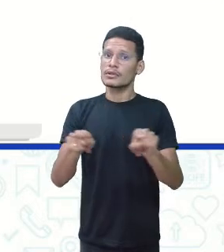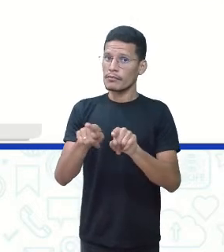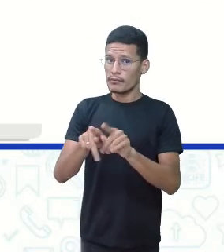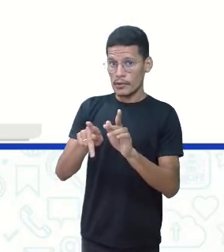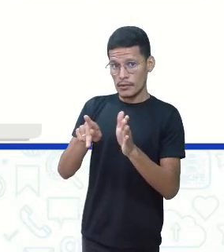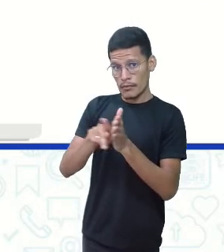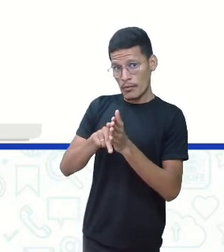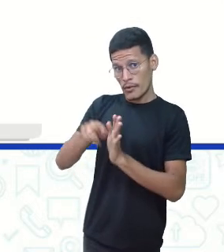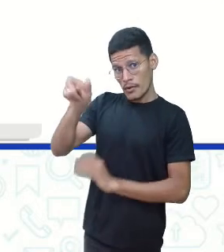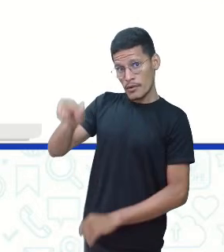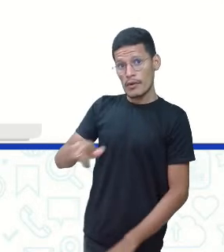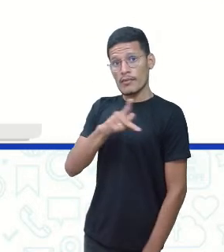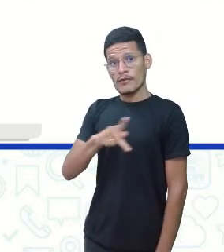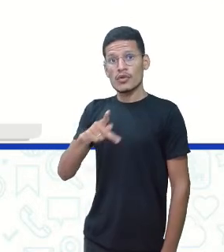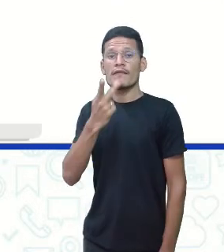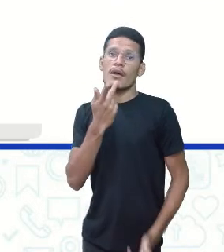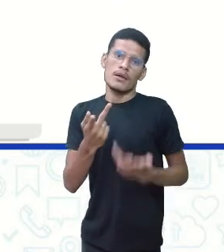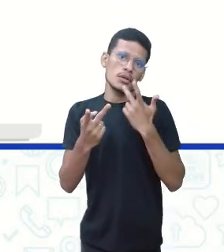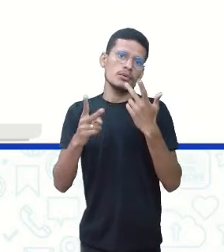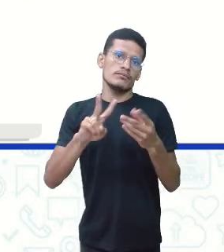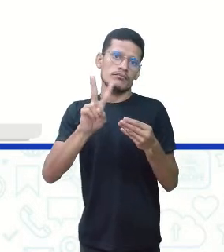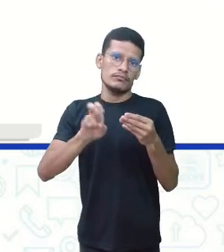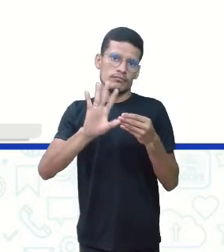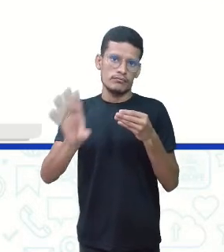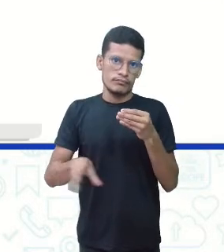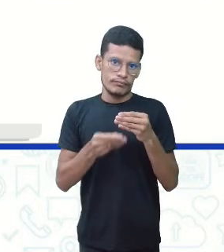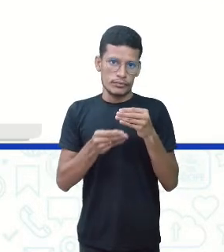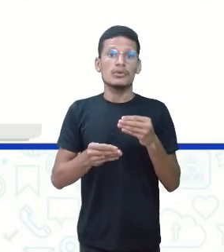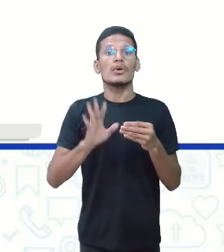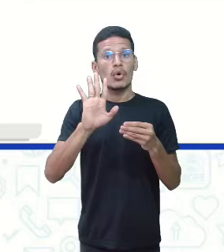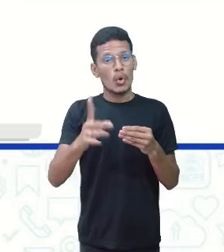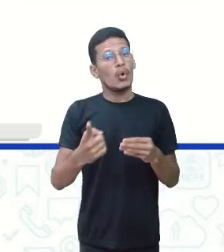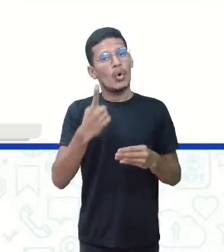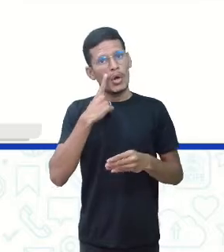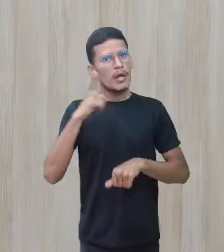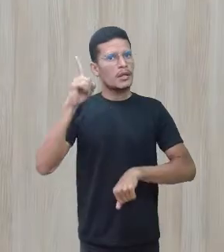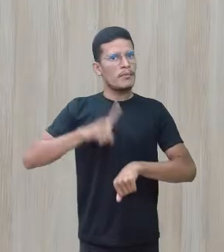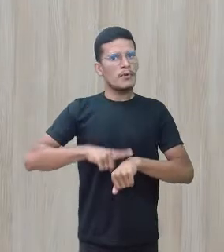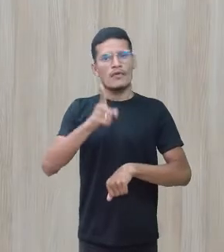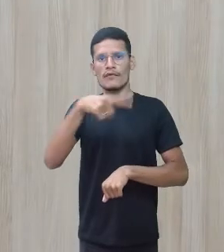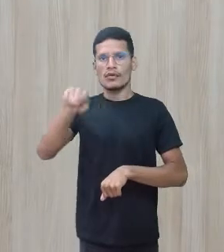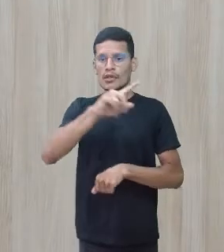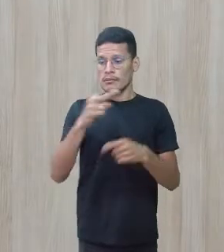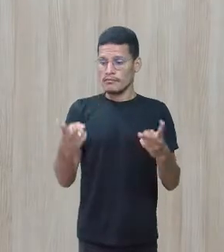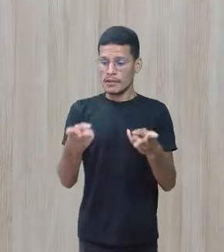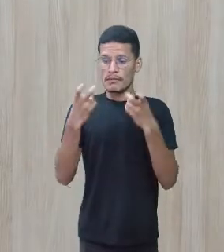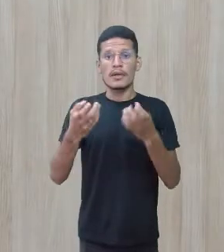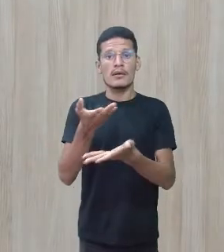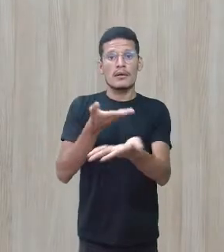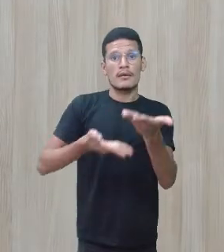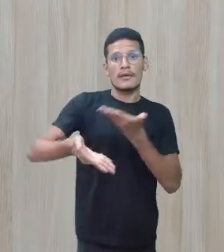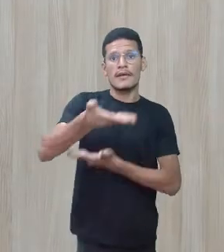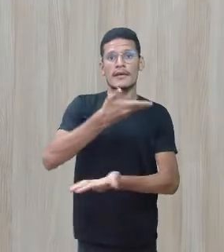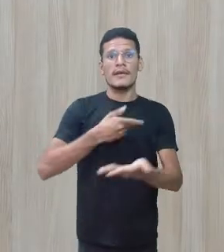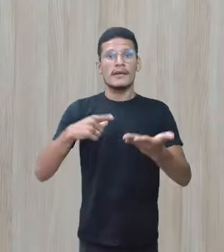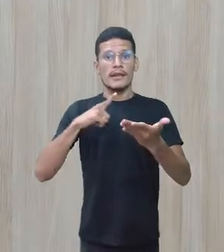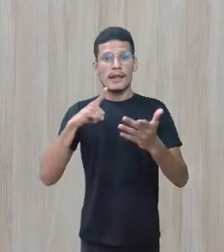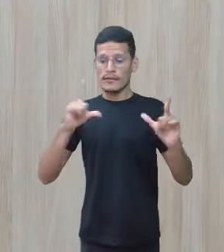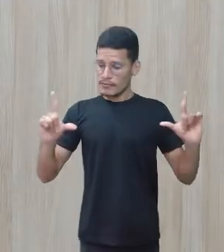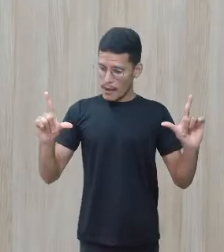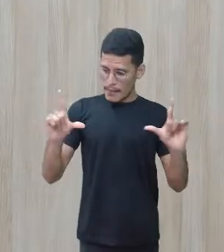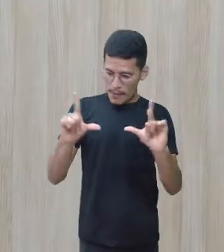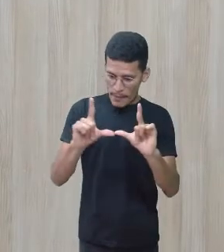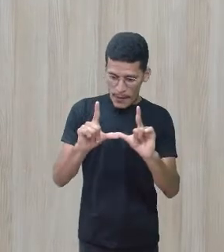Pedro falar um pouquinho sobre isso, tá certo? Acho que já deu um tempinho aí para vocês perceberem a relação entre essas ampliações